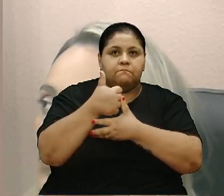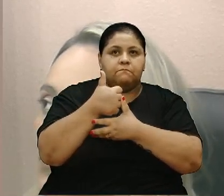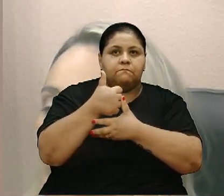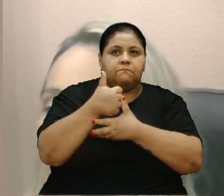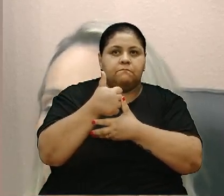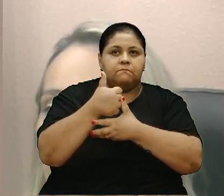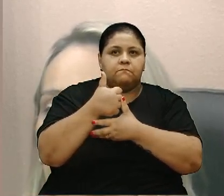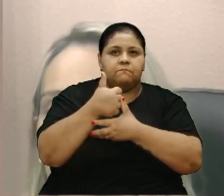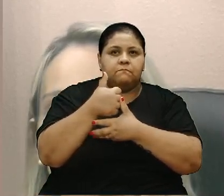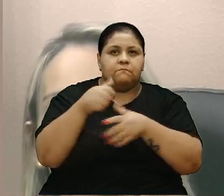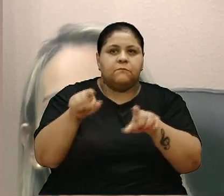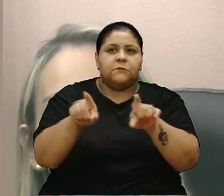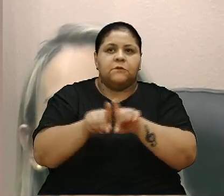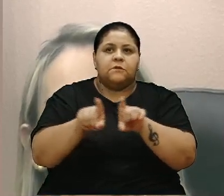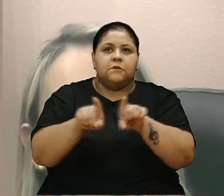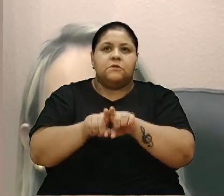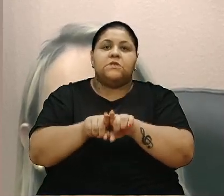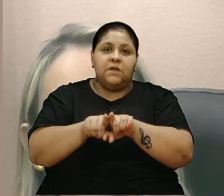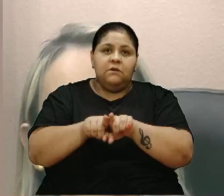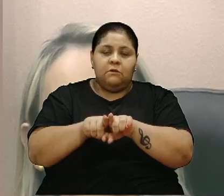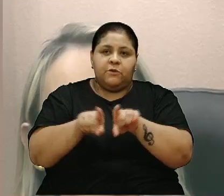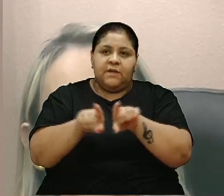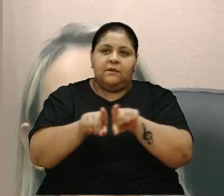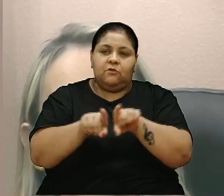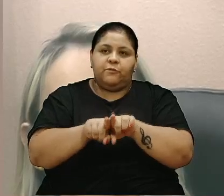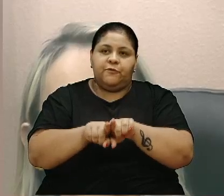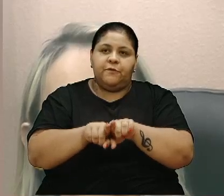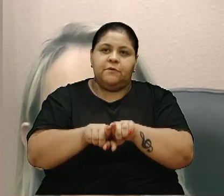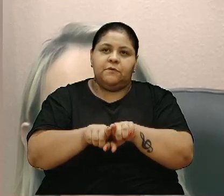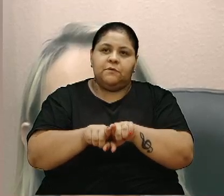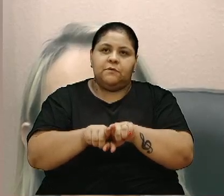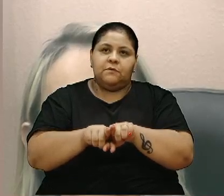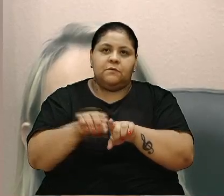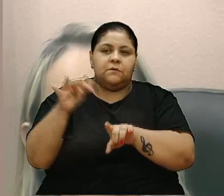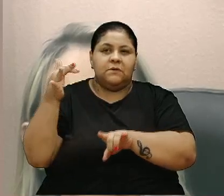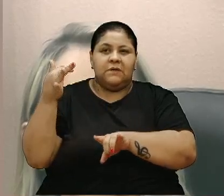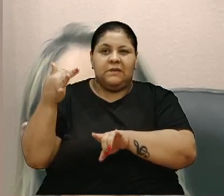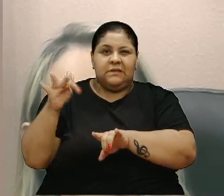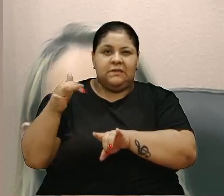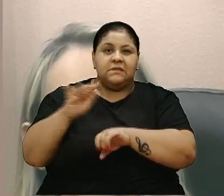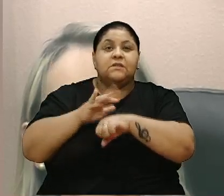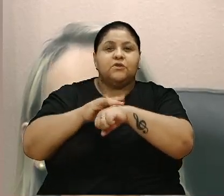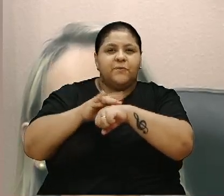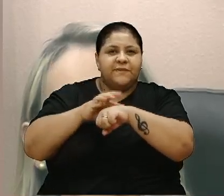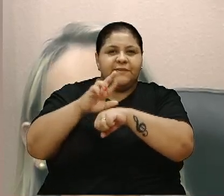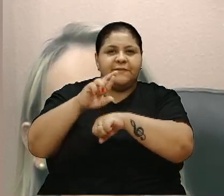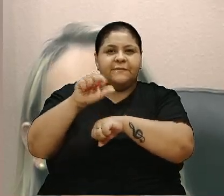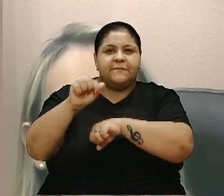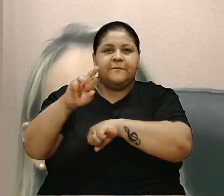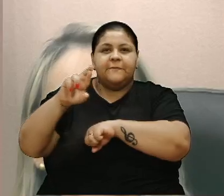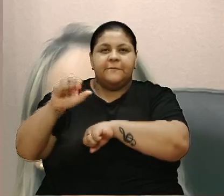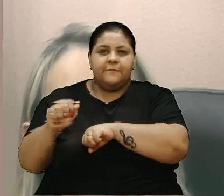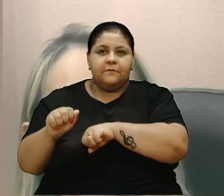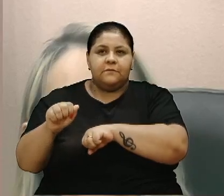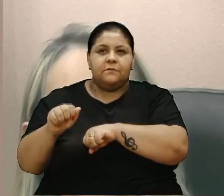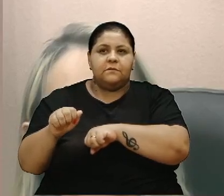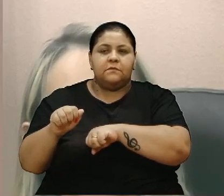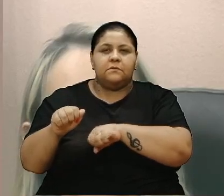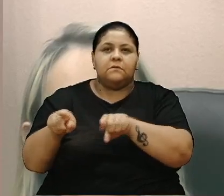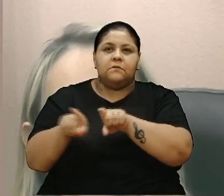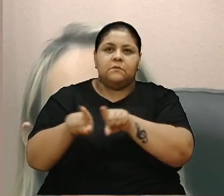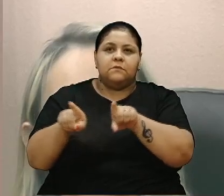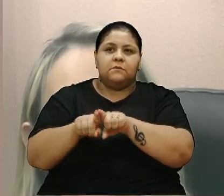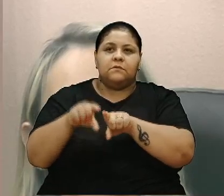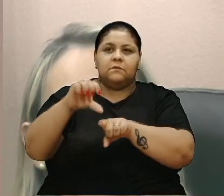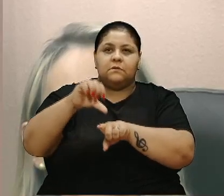as mães e as crianças que têm essas doenças raras. Então, às 8 horas da manhã vai ter um café da manhã, às